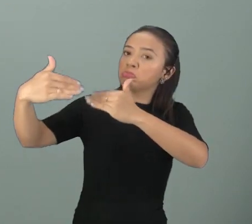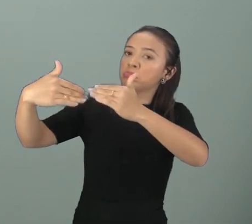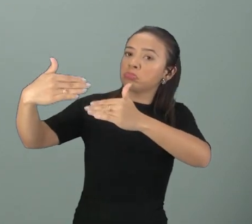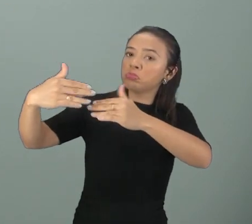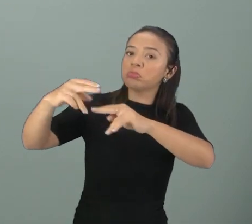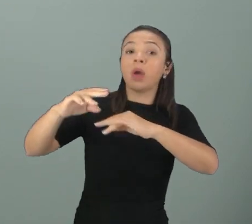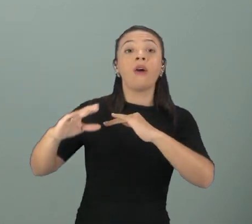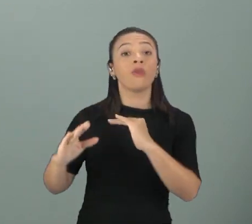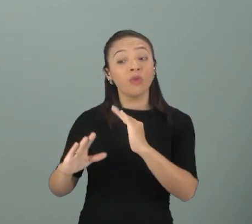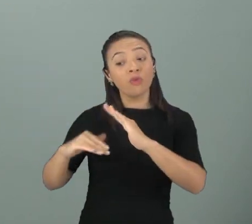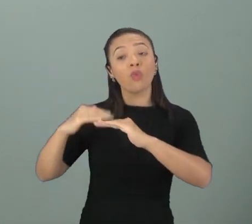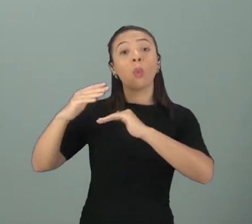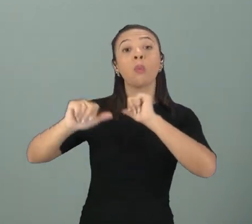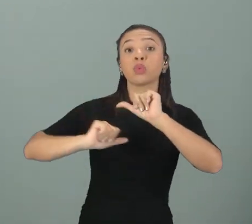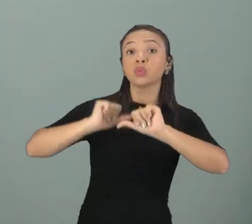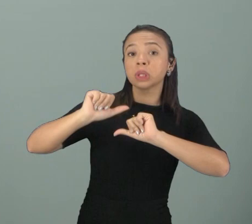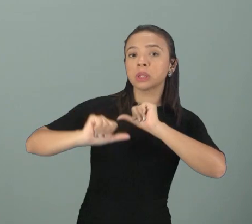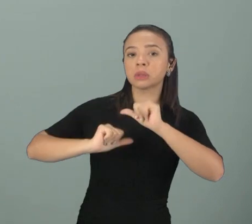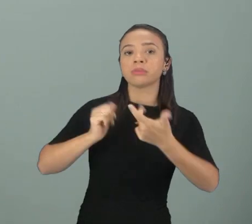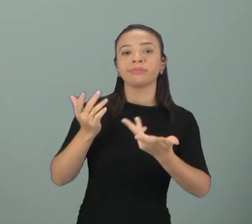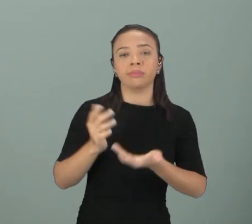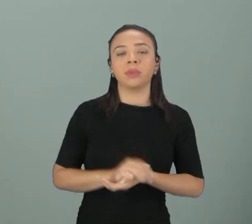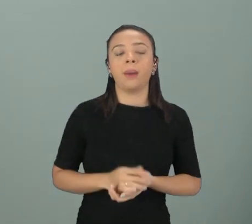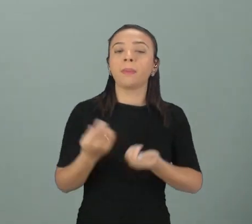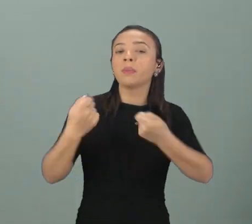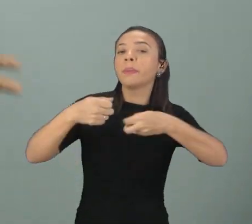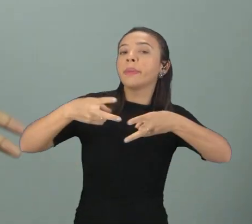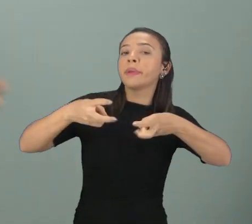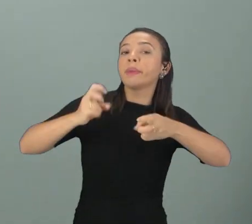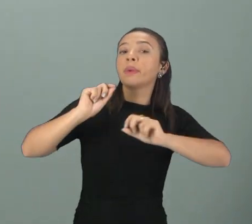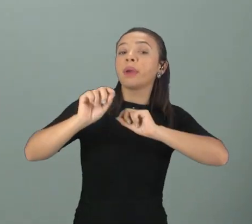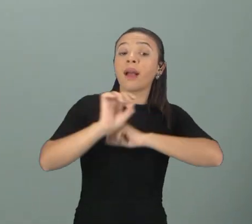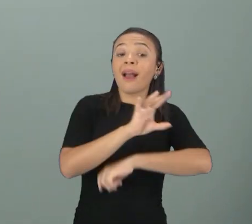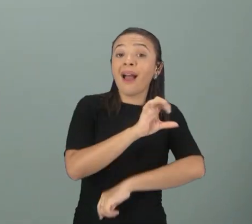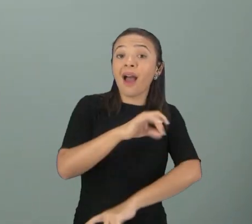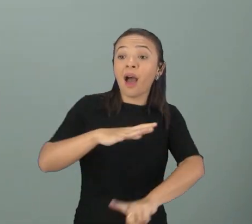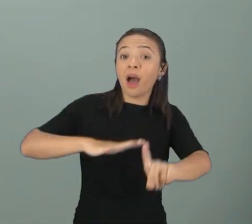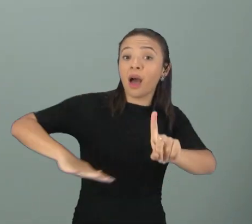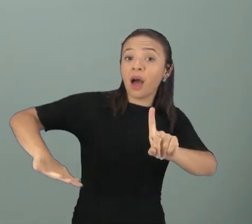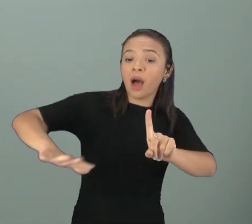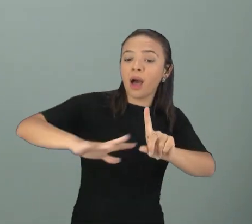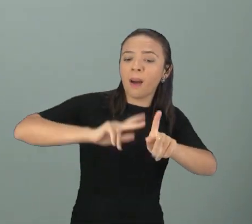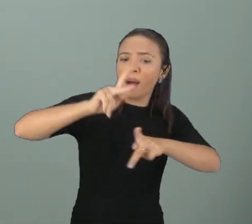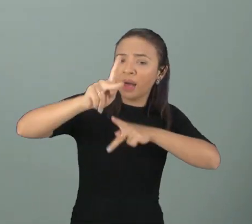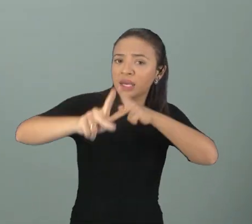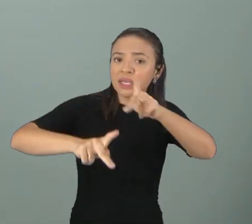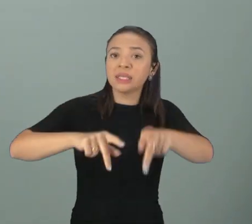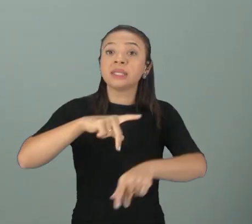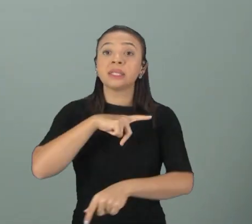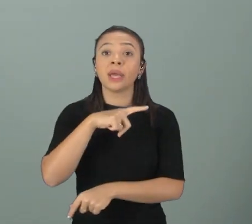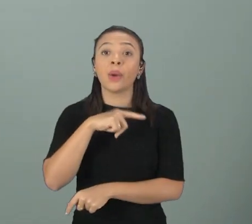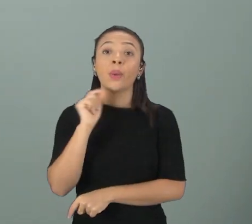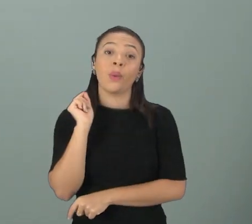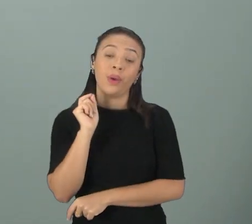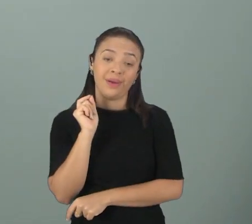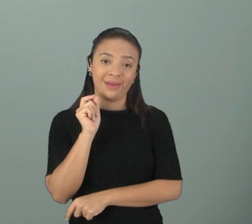foi evoluindo, né? E aí a gente pode ver que cada povo traz um pouquinho